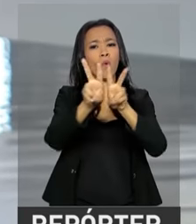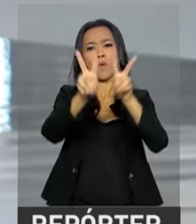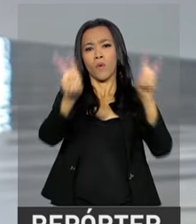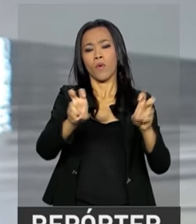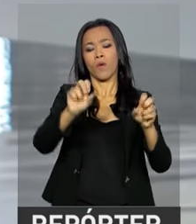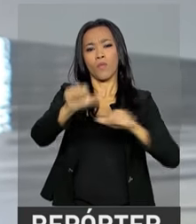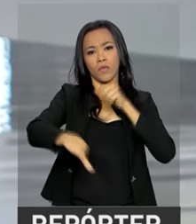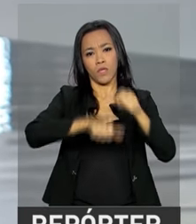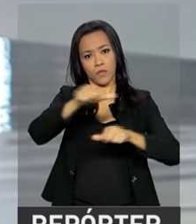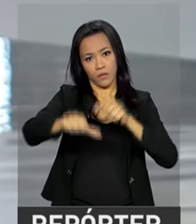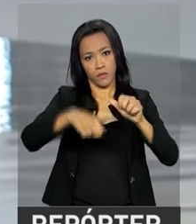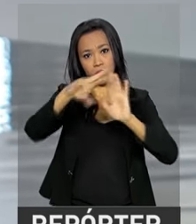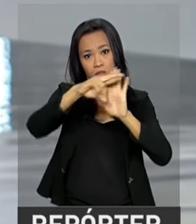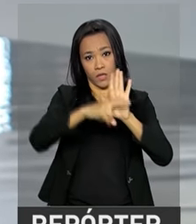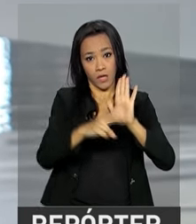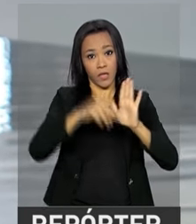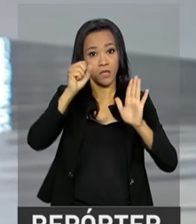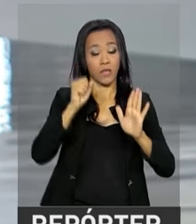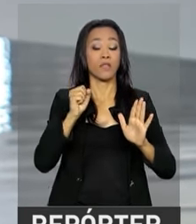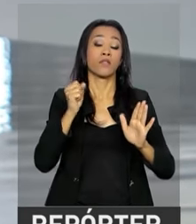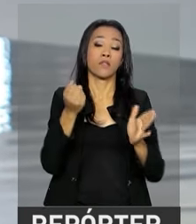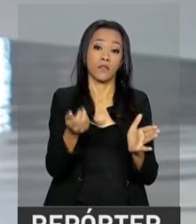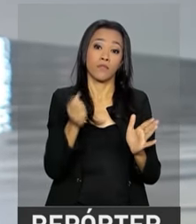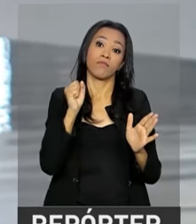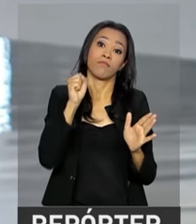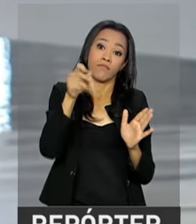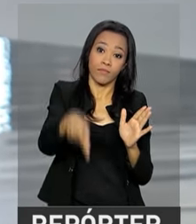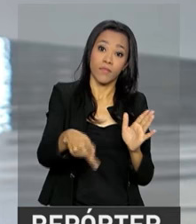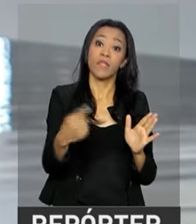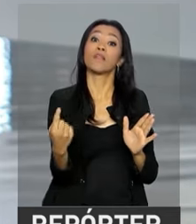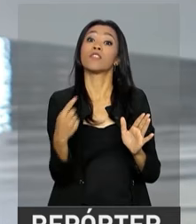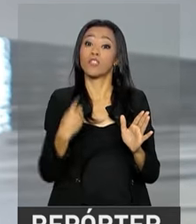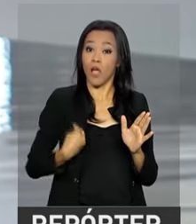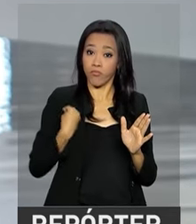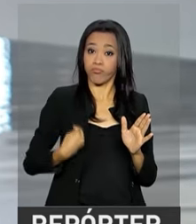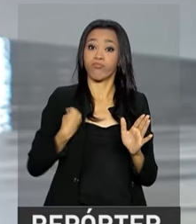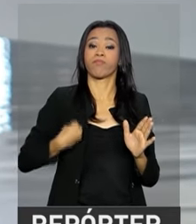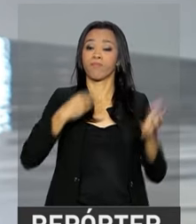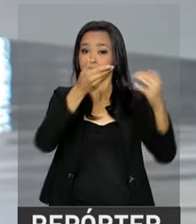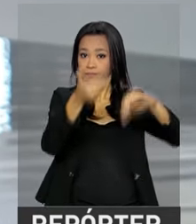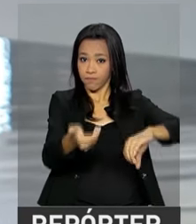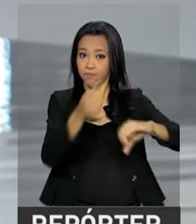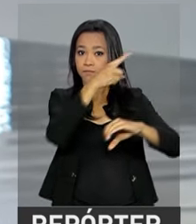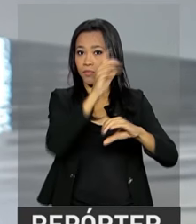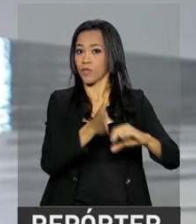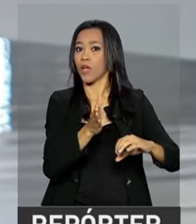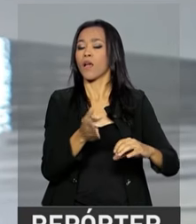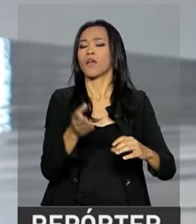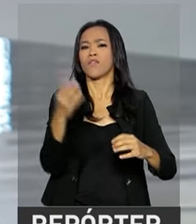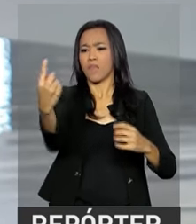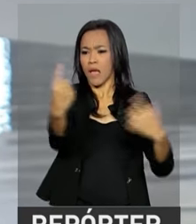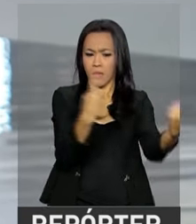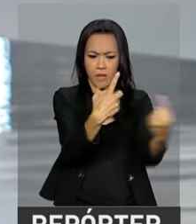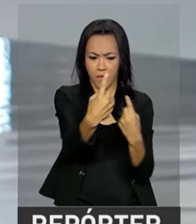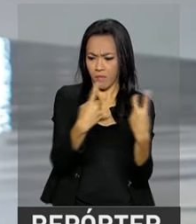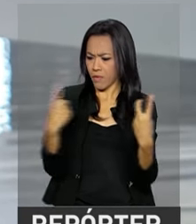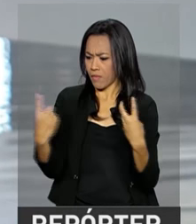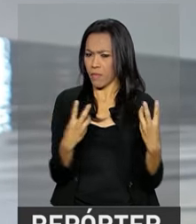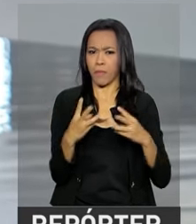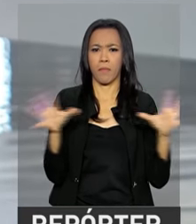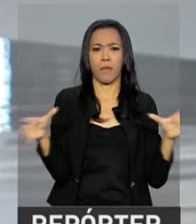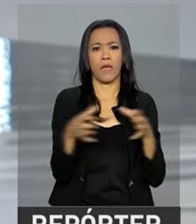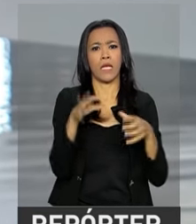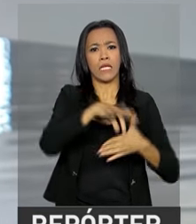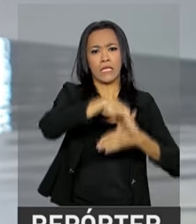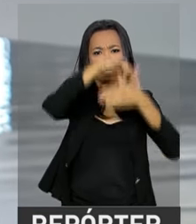que tramita lá no congresso nacional devem participar a inata líderes da base aliada do governo na câmara dos deputados também